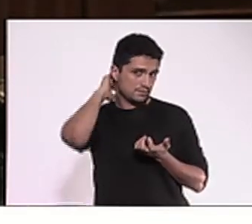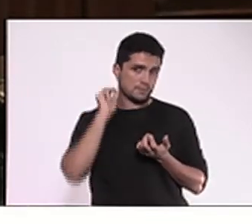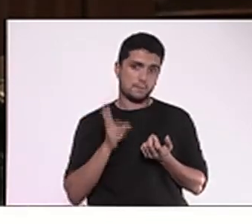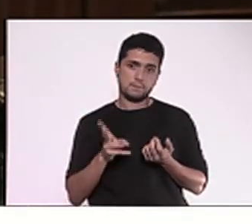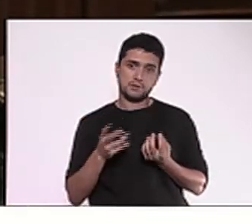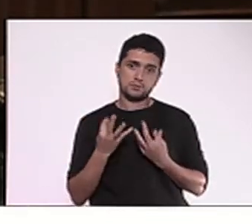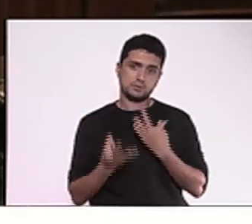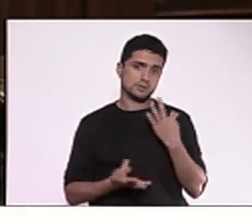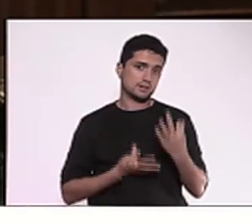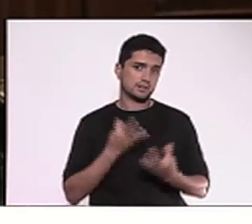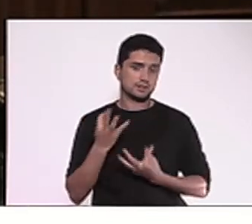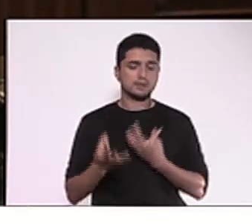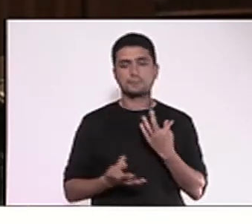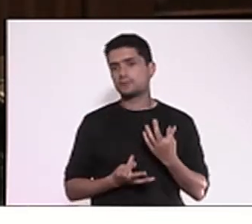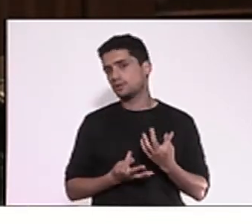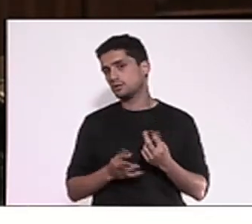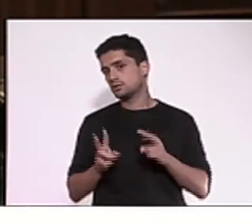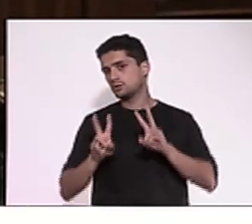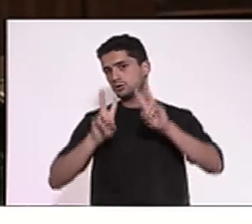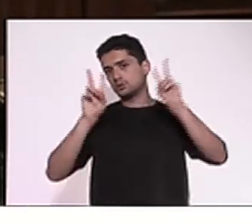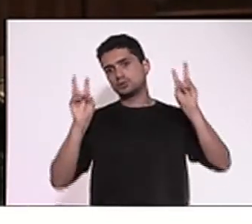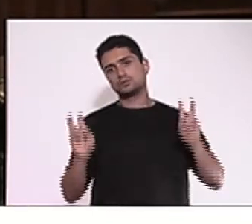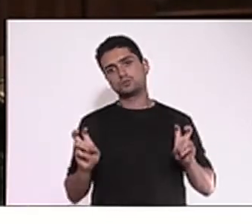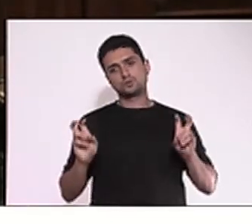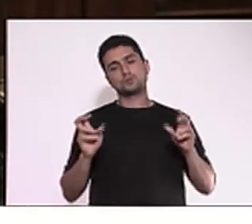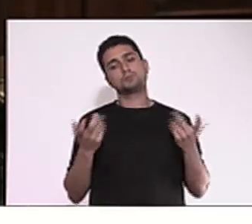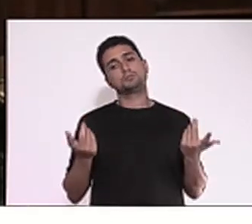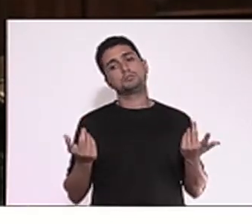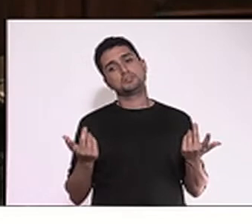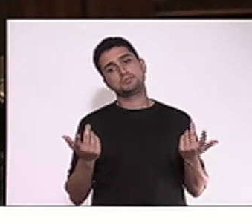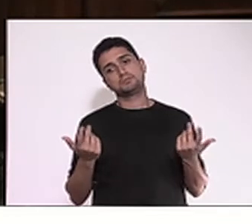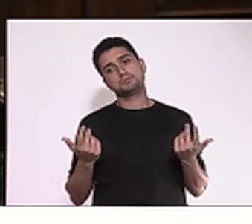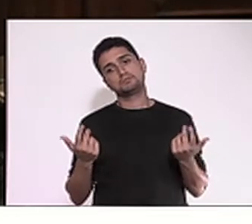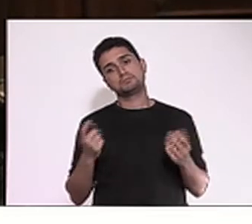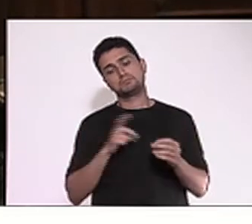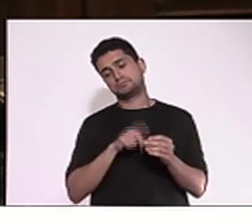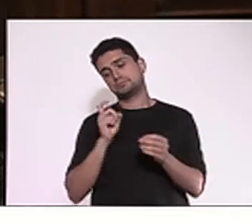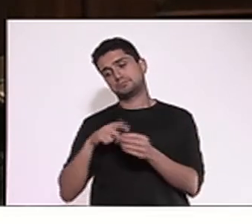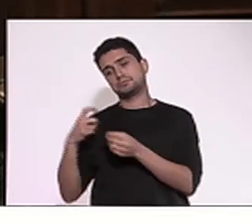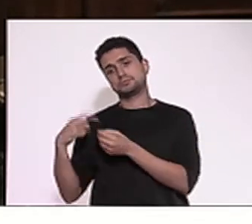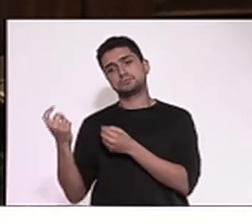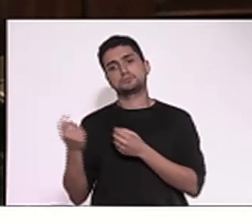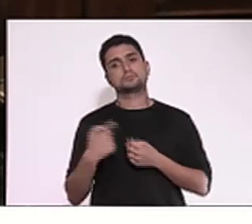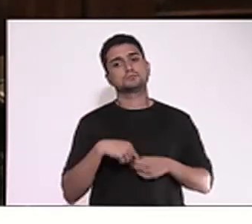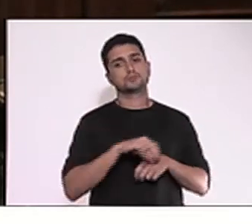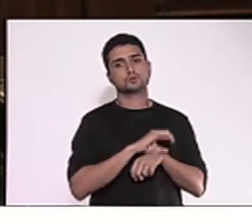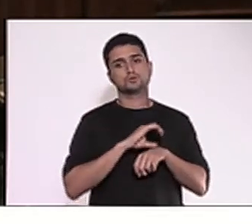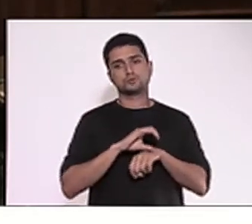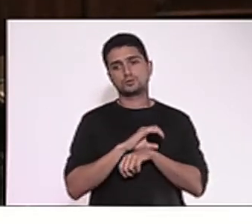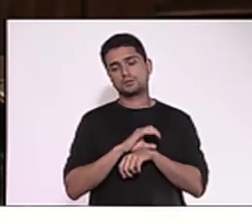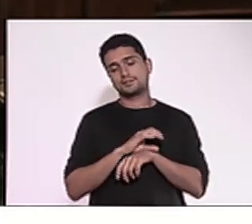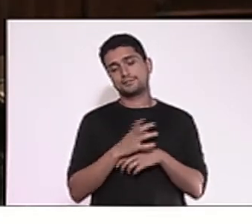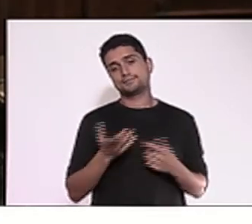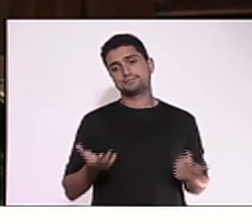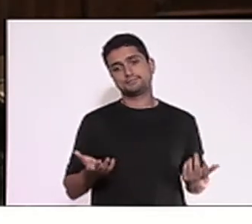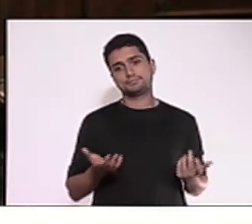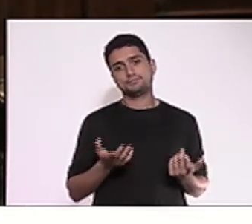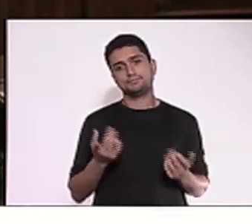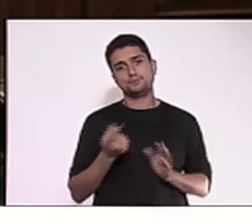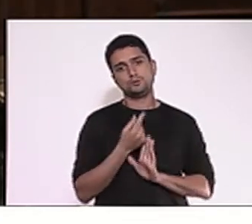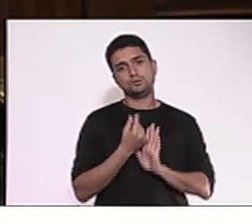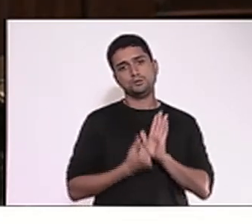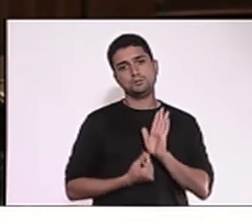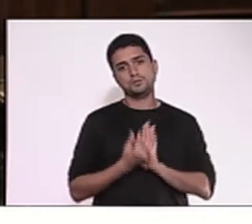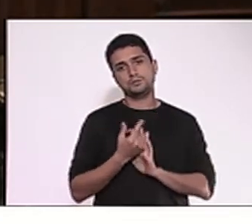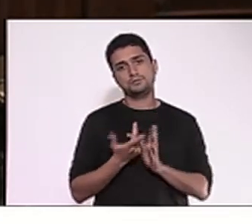tratamento isonômico em relação a eventuais descumprimentos constitucionais da legislação em relação à execução do orçamento. Porque,